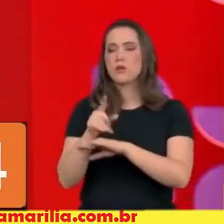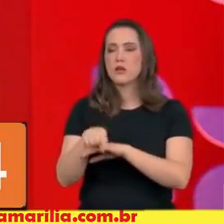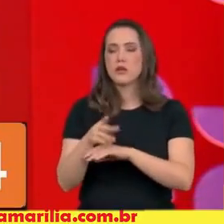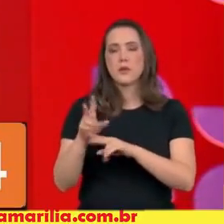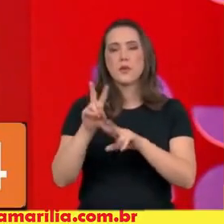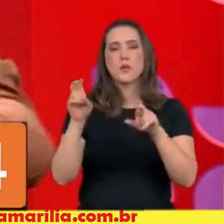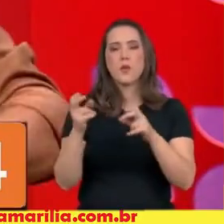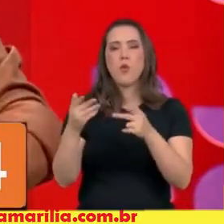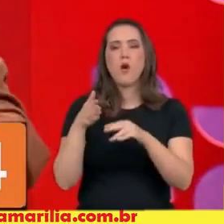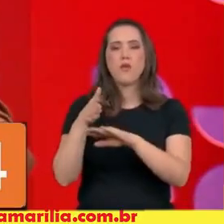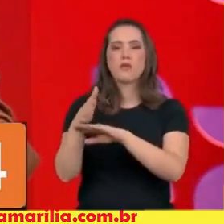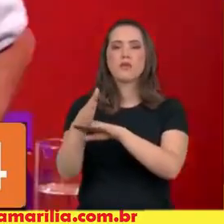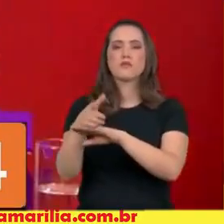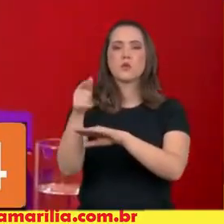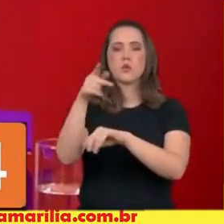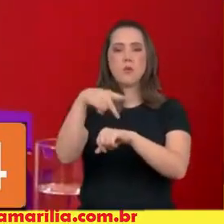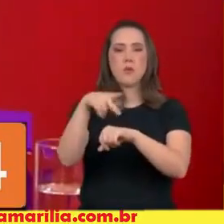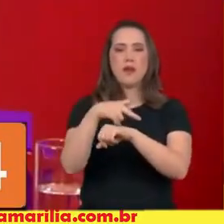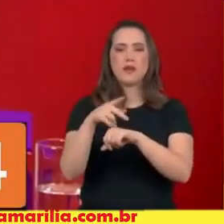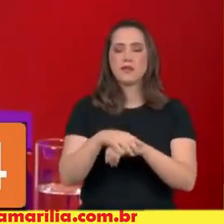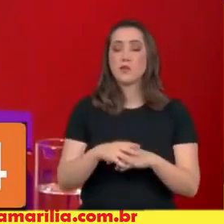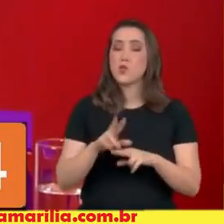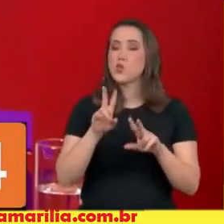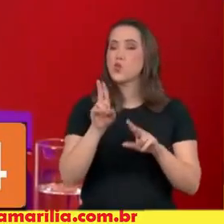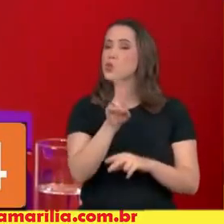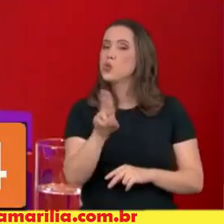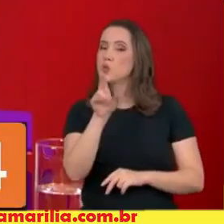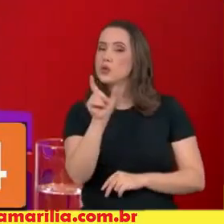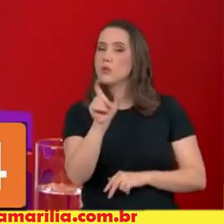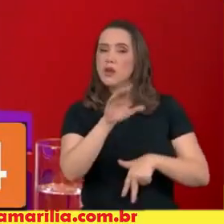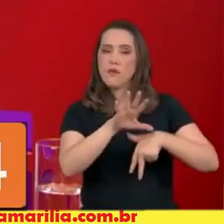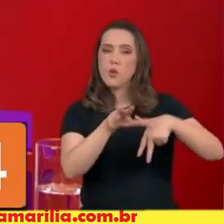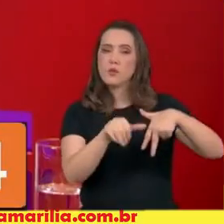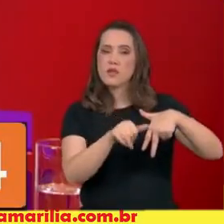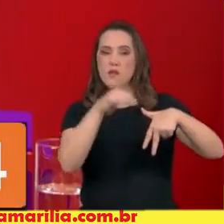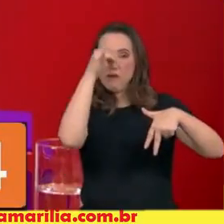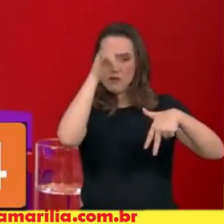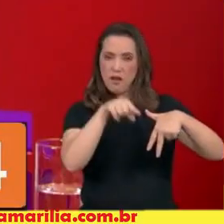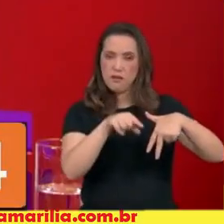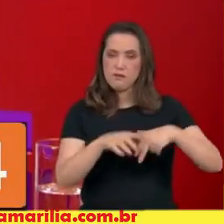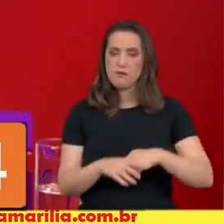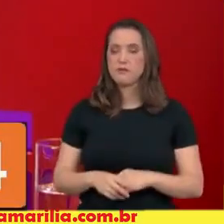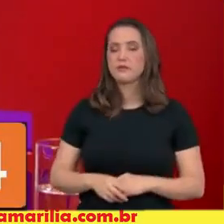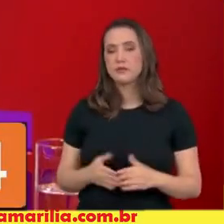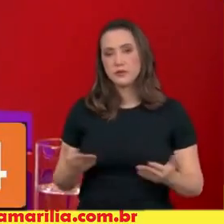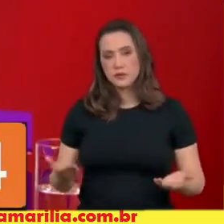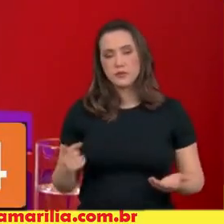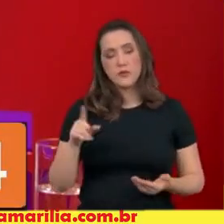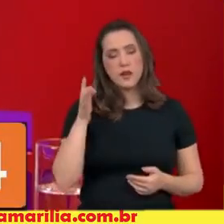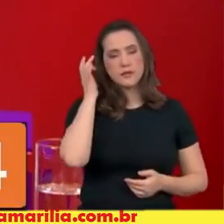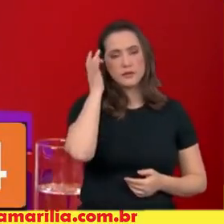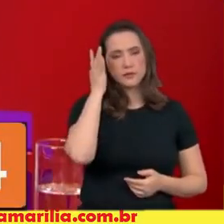acontecer em outros países do mundo também? Eu acho que bandeira de anticorrupção é uma coisa que aparece muito facilmente quando você